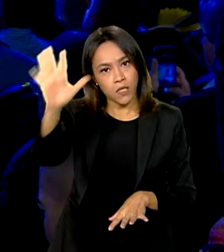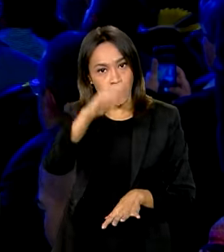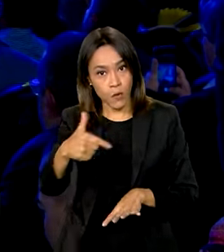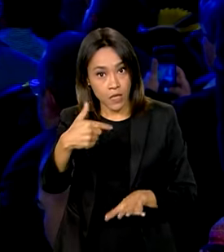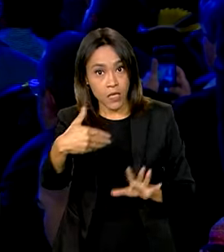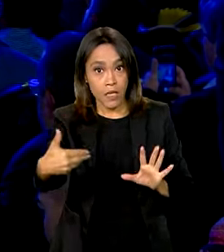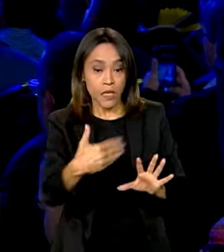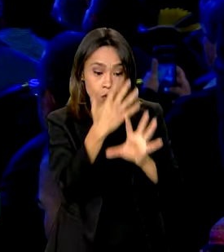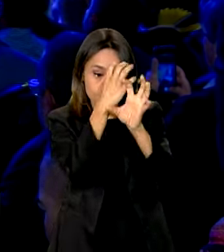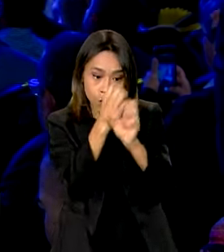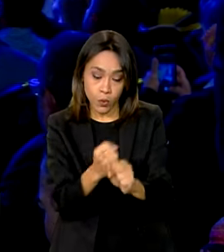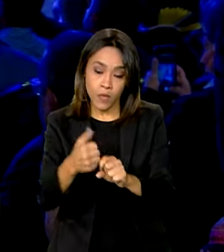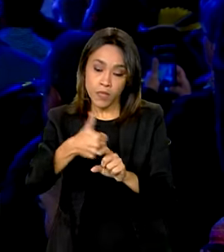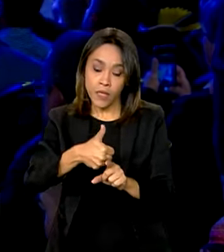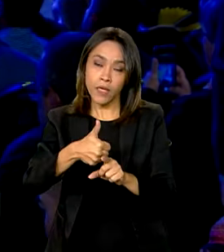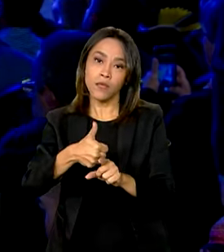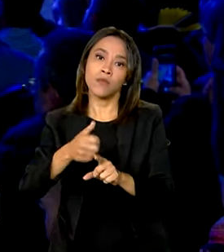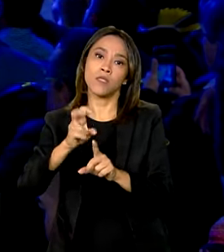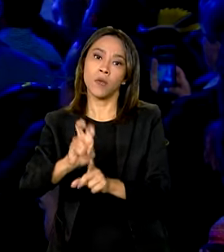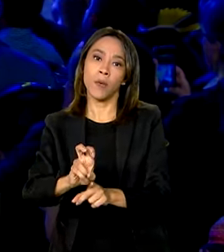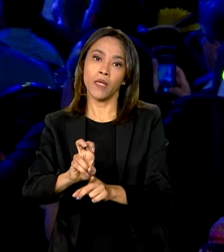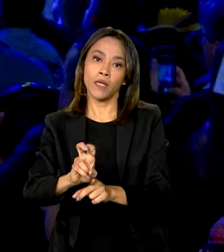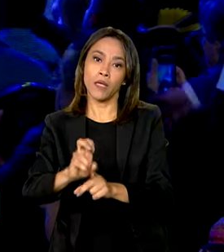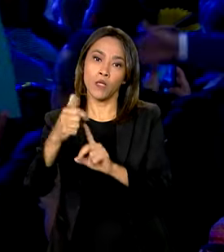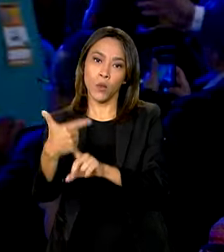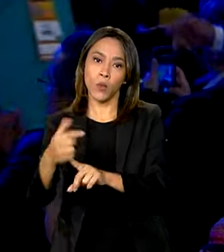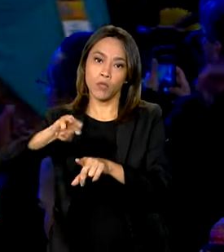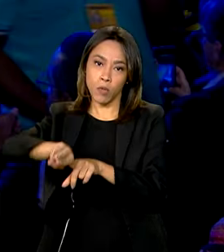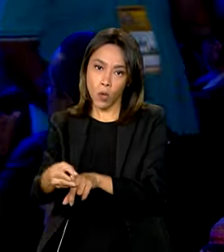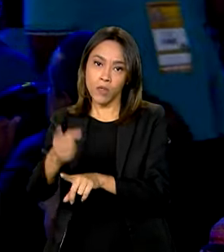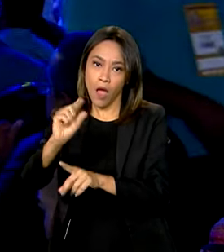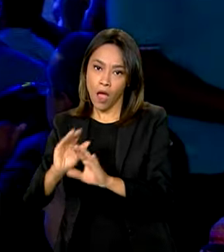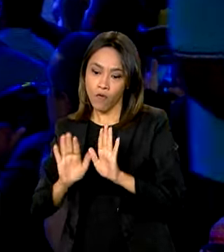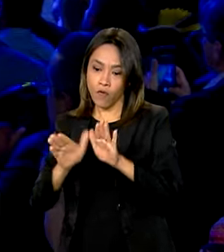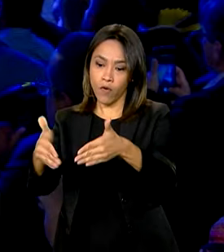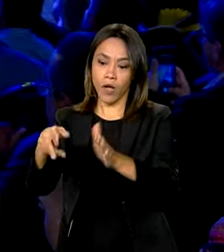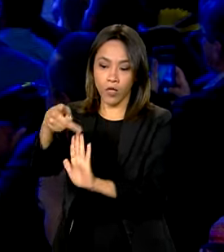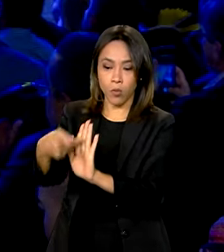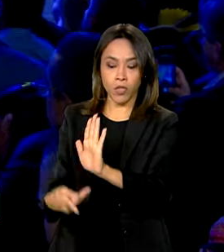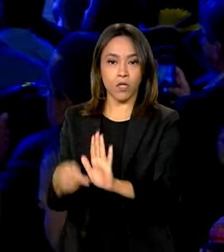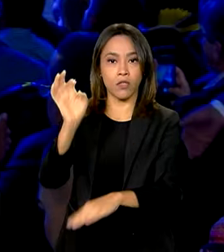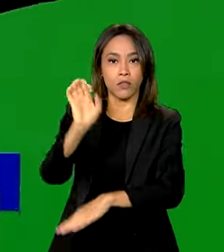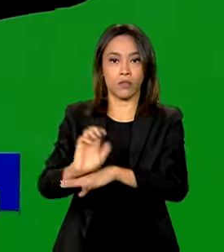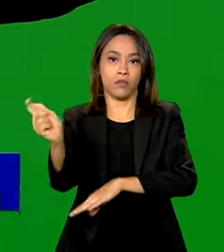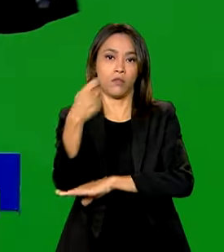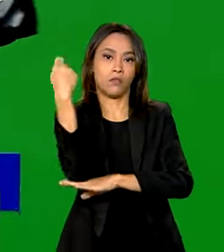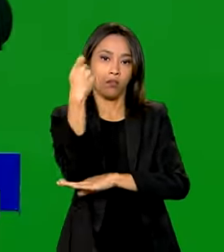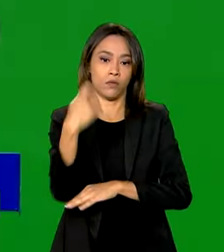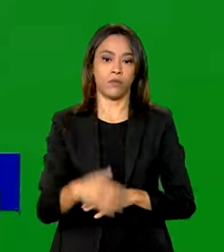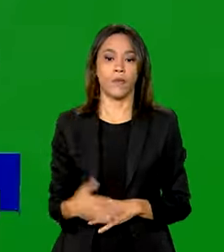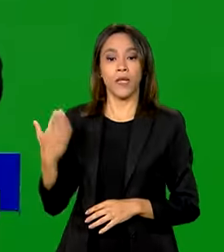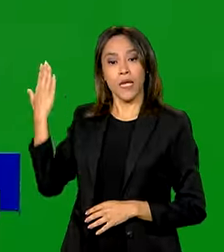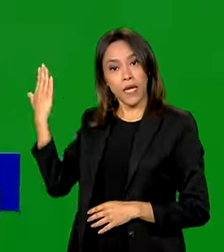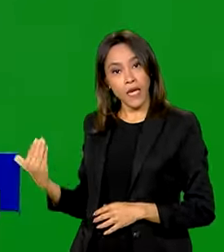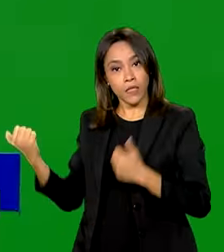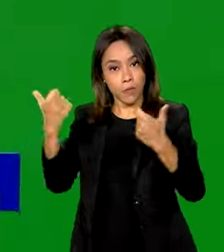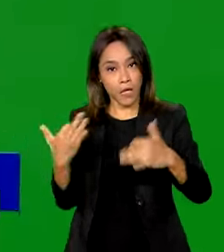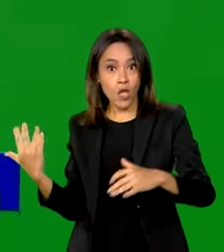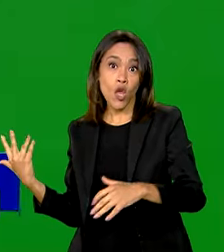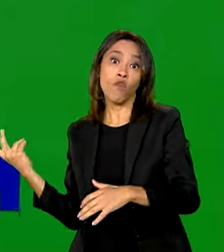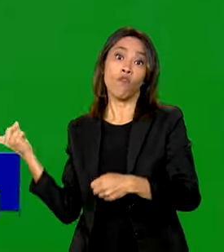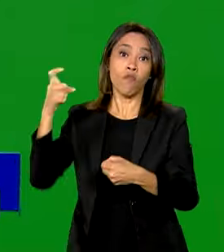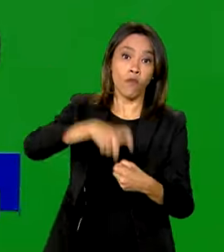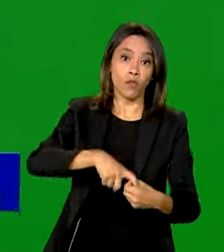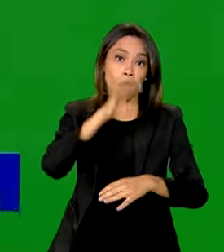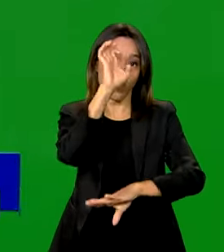montante, 152 milhões irão para projetos no Rio Grande do Sul. Eu vou voltar ao Rio Grande do Sul e